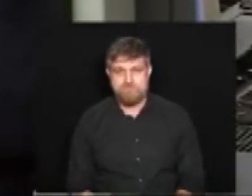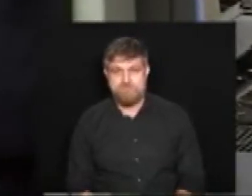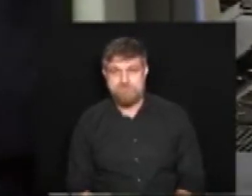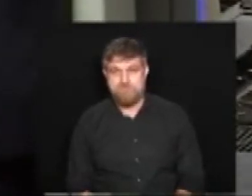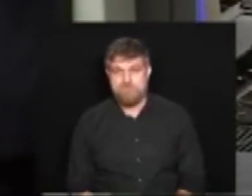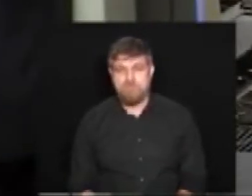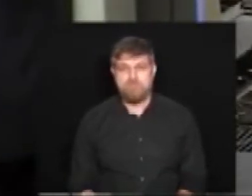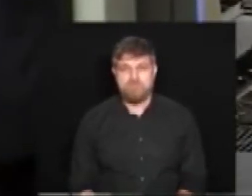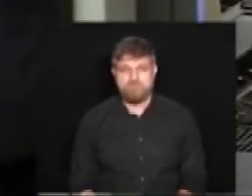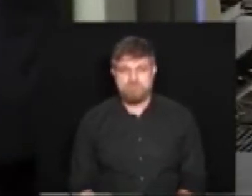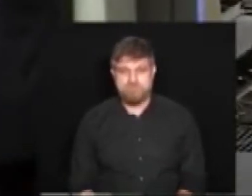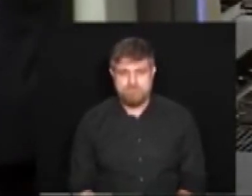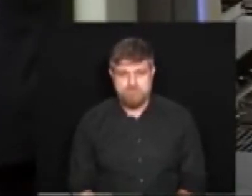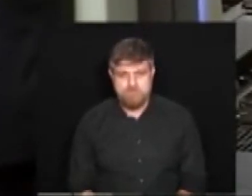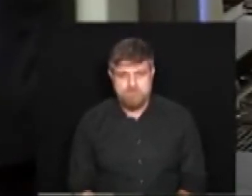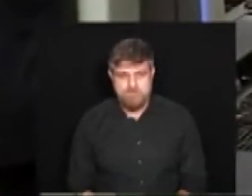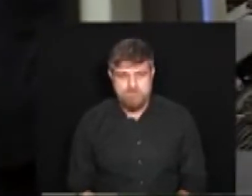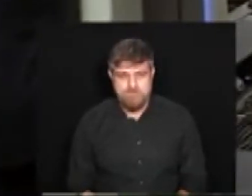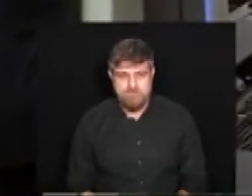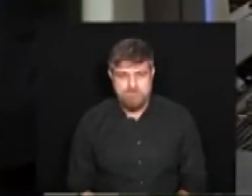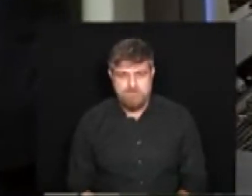Serviços.